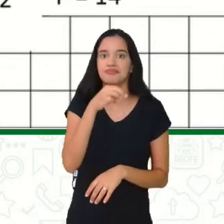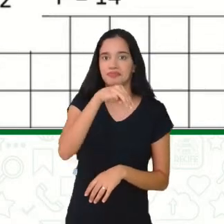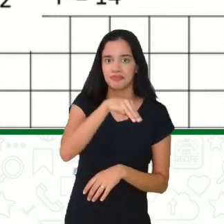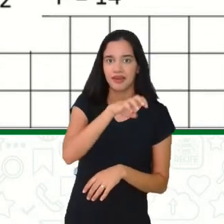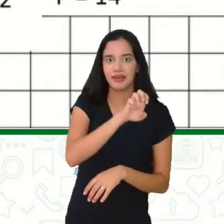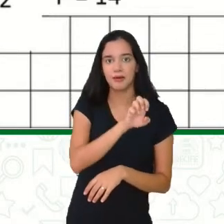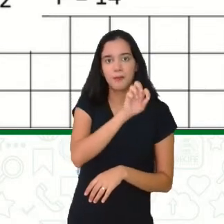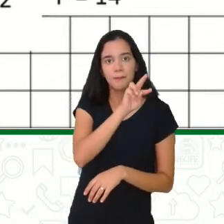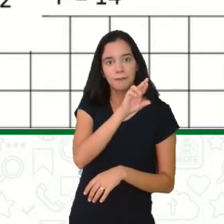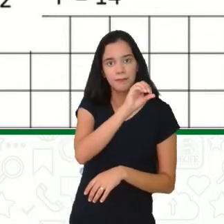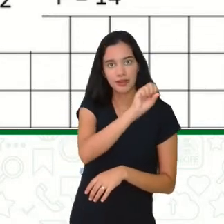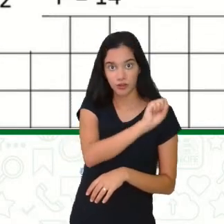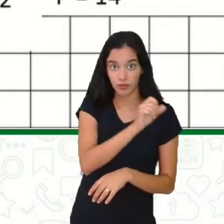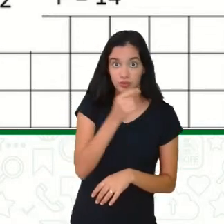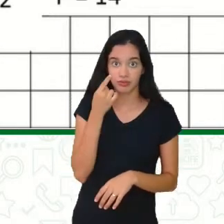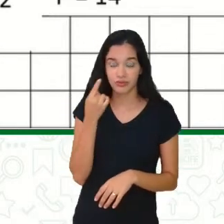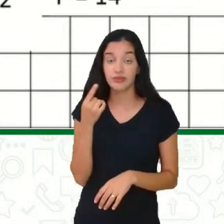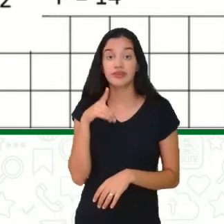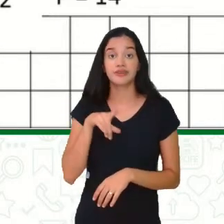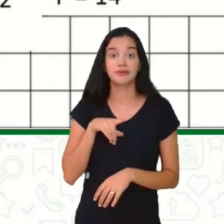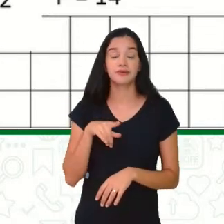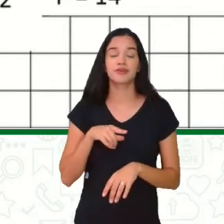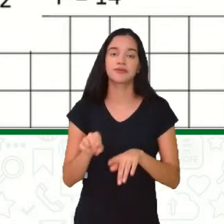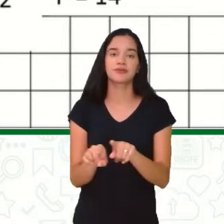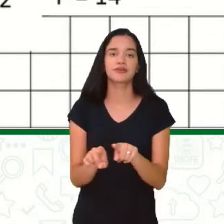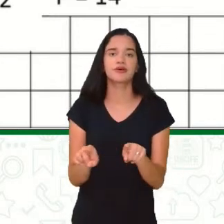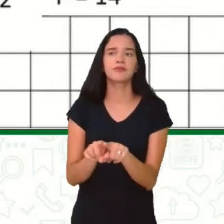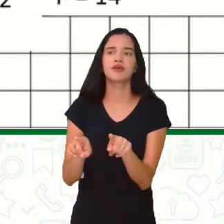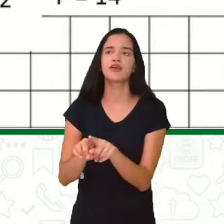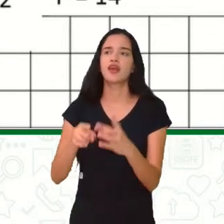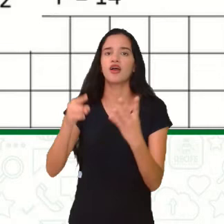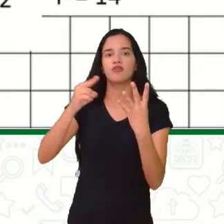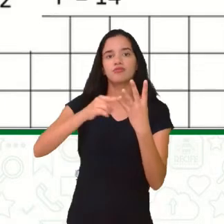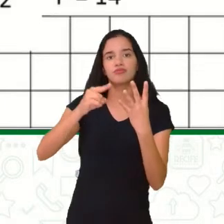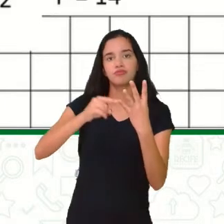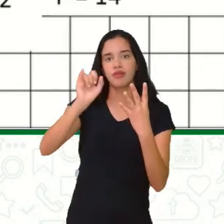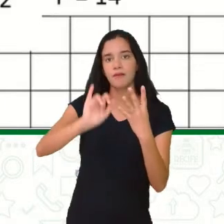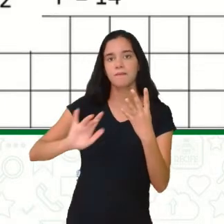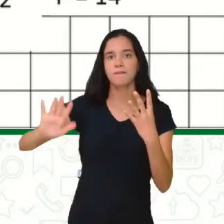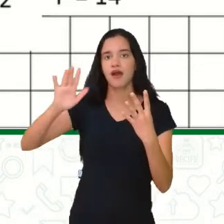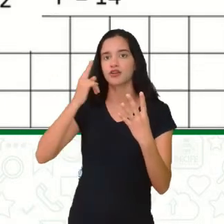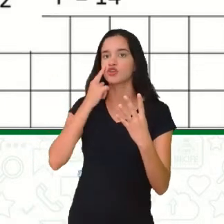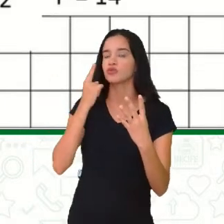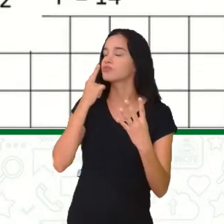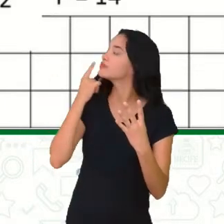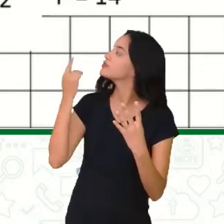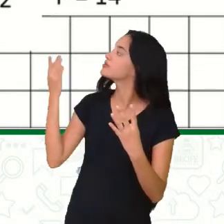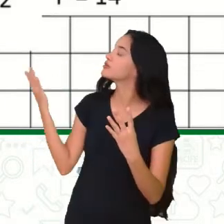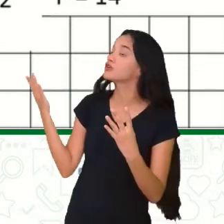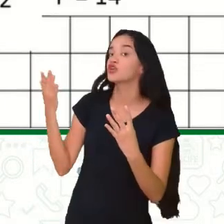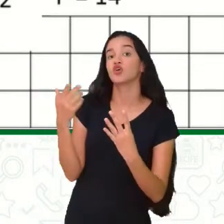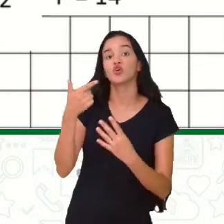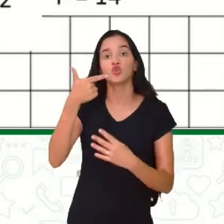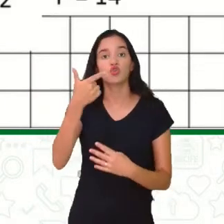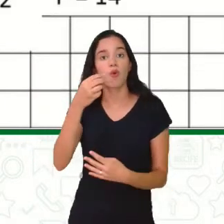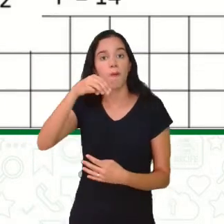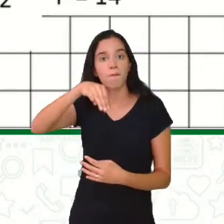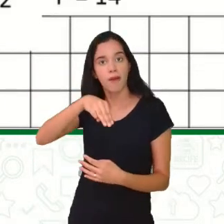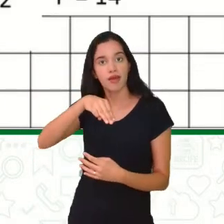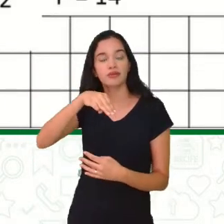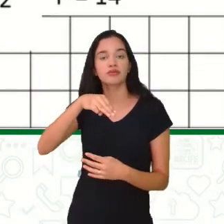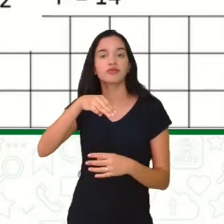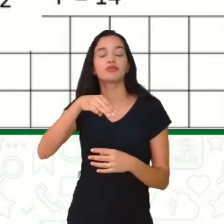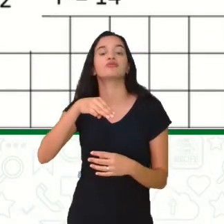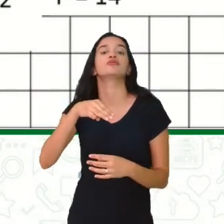metros. Não é isso? E eu tenho o outro retângulo, ó, que tem 2 metros e 2 metros, e